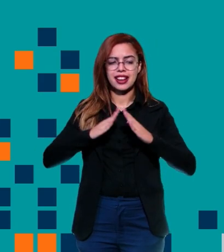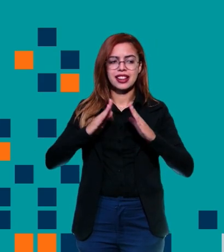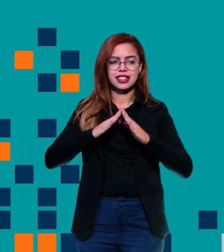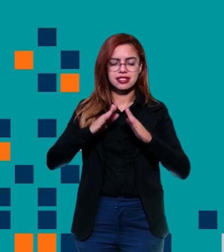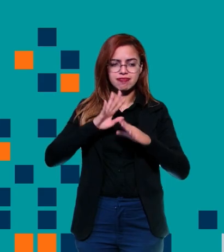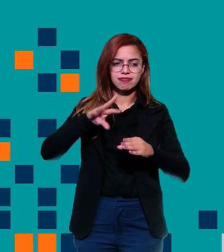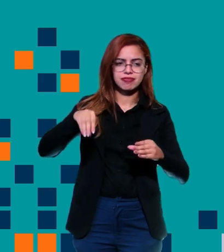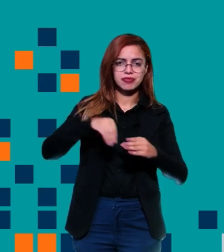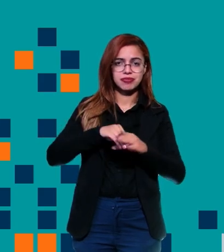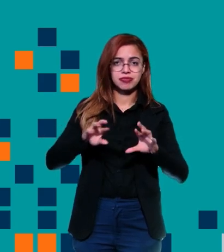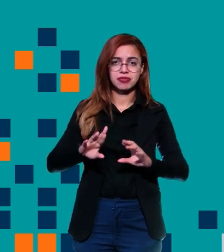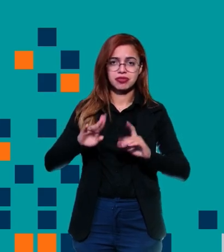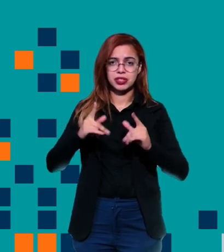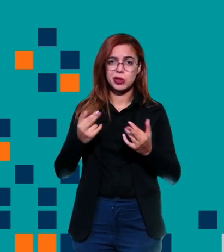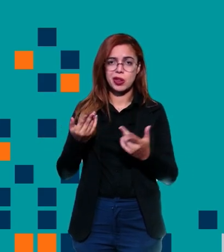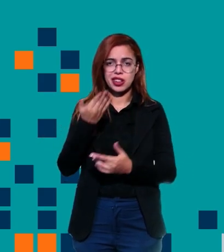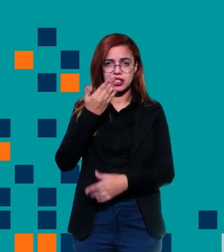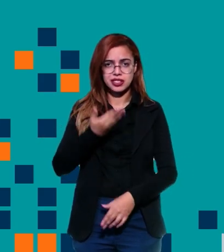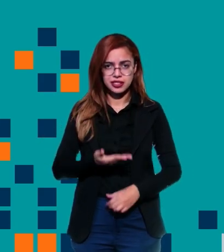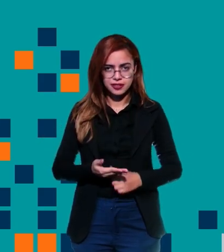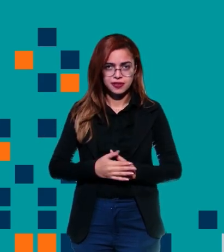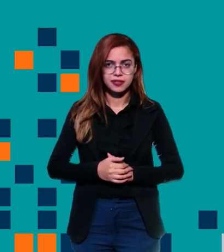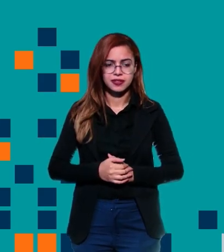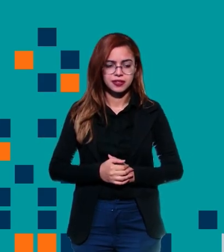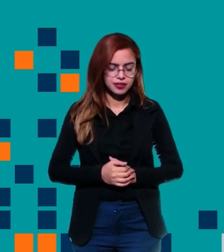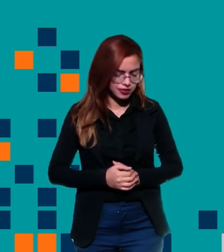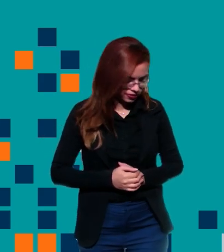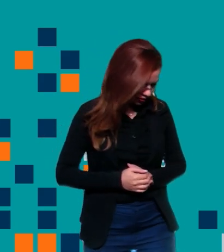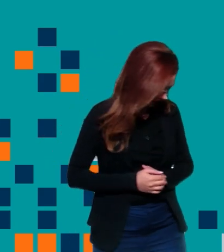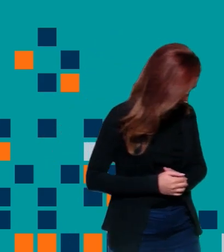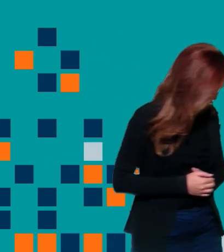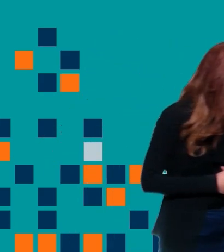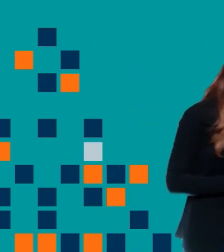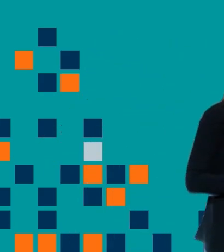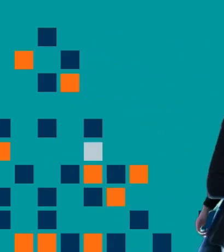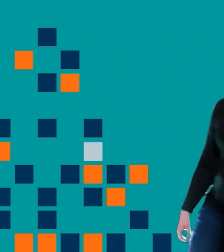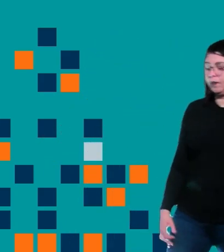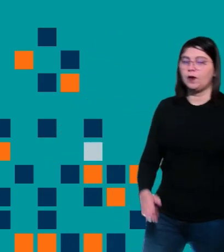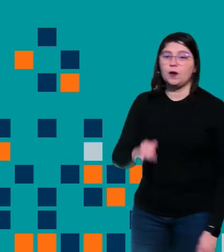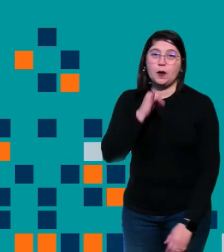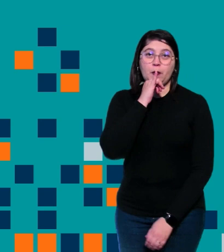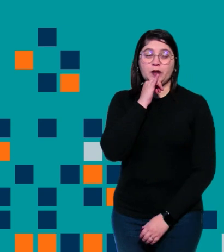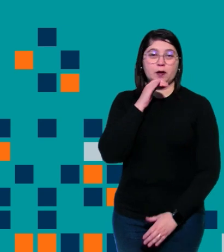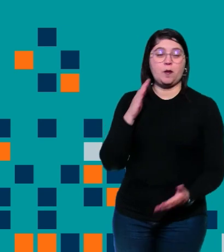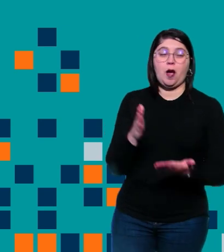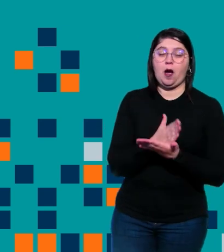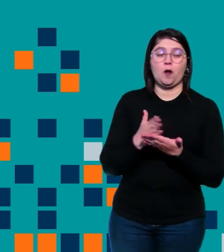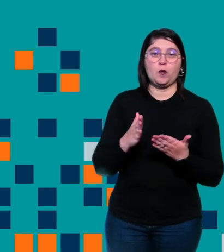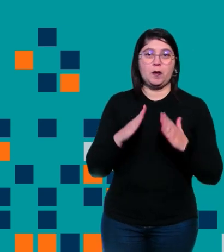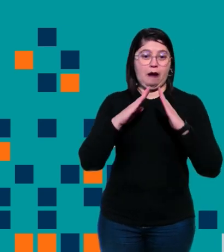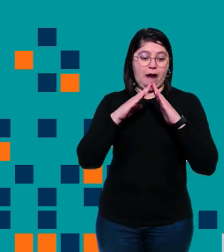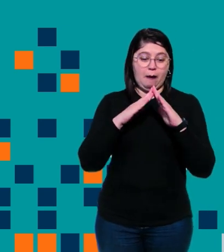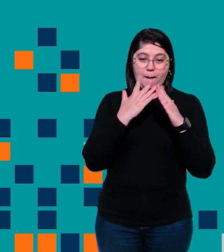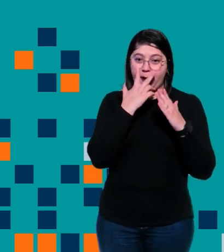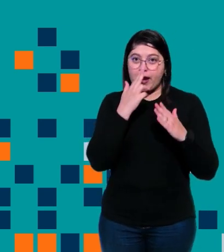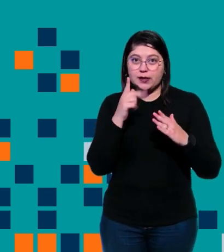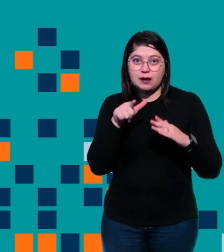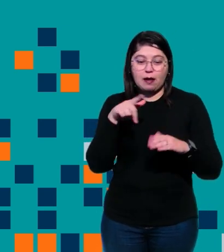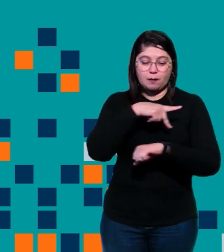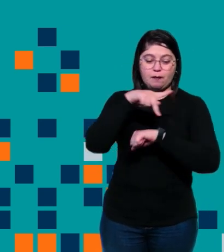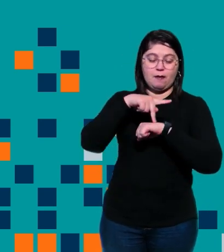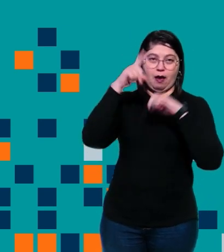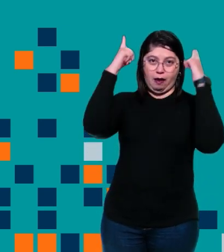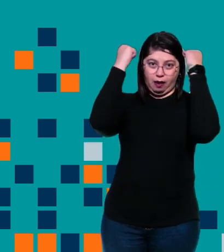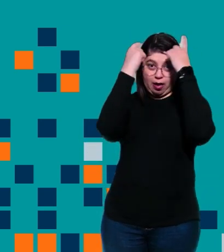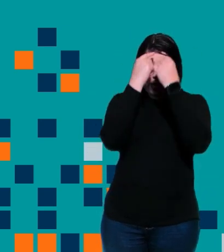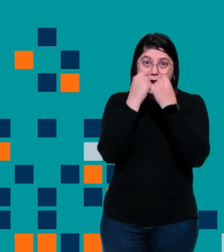implantação completamente diferente dessa, que é uma casa, parece uma casa da Grécia, assim, toda ocupando o terreno inteiro. Então, isso a